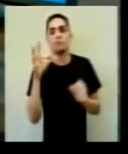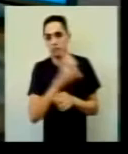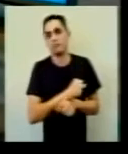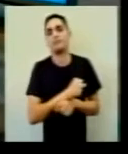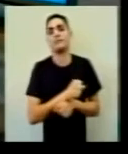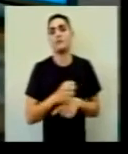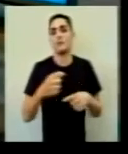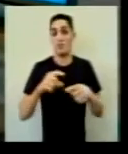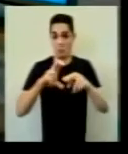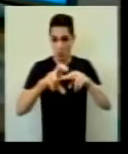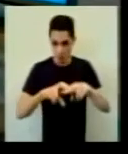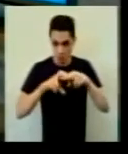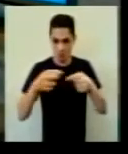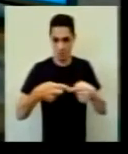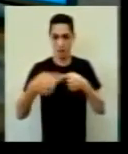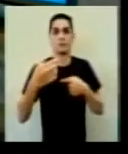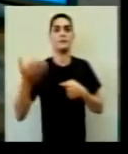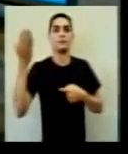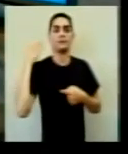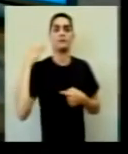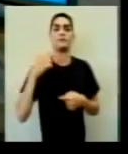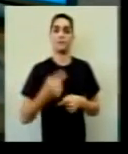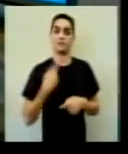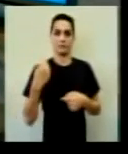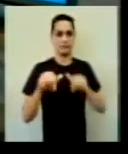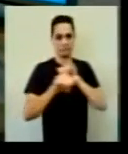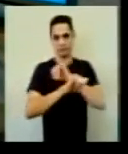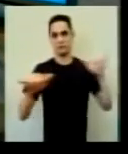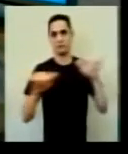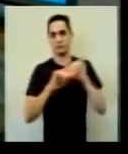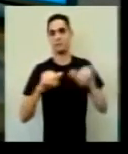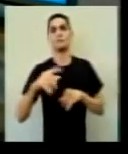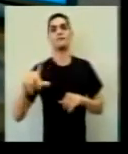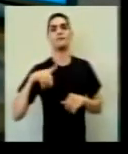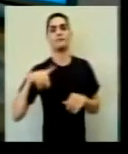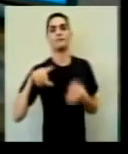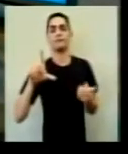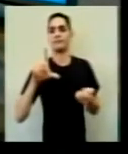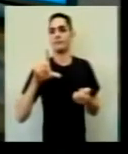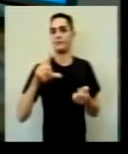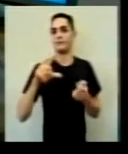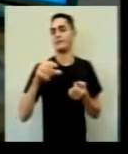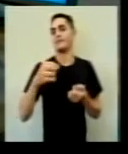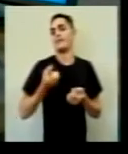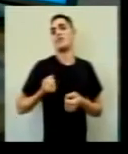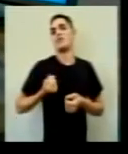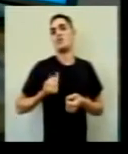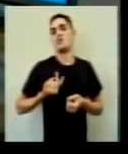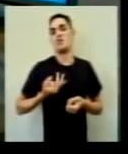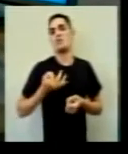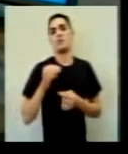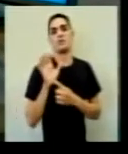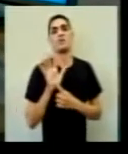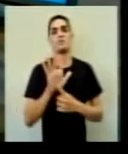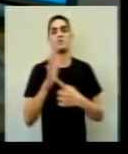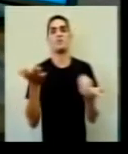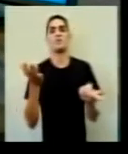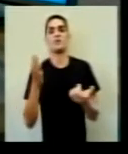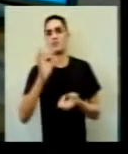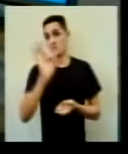é. E você faz o levantamento. Por isso que a semana passada nós dissemos